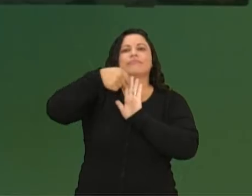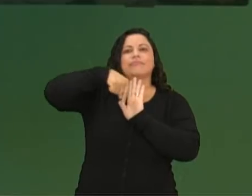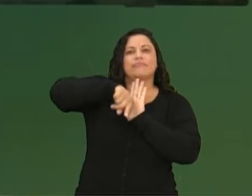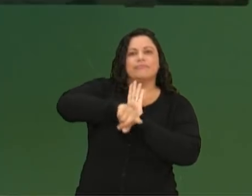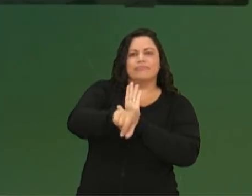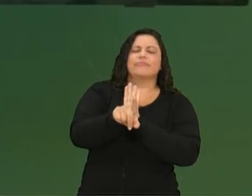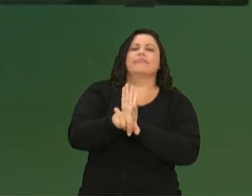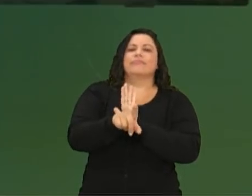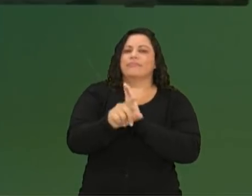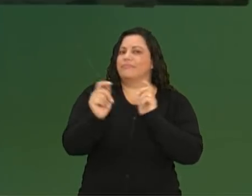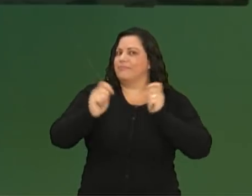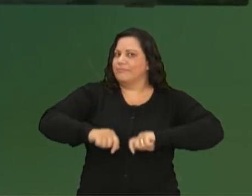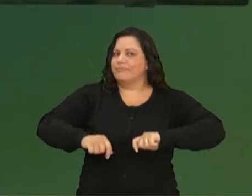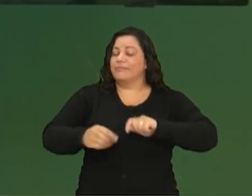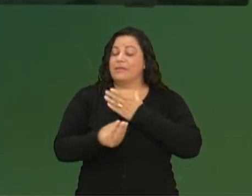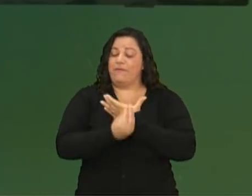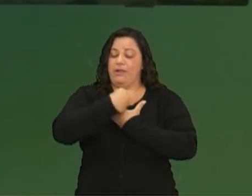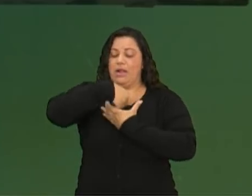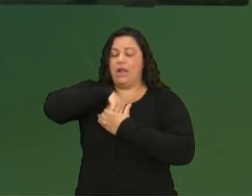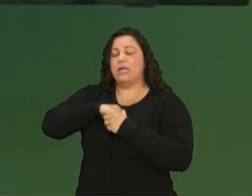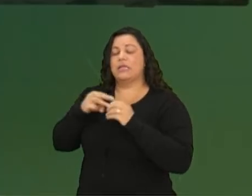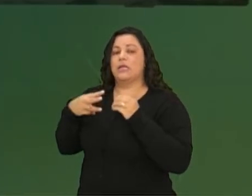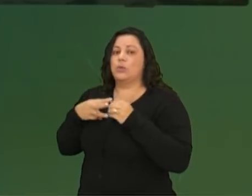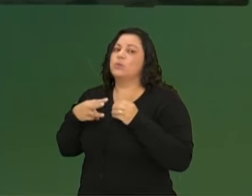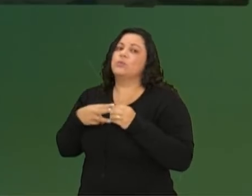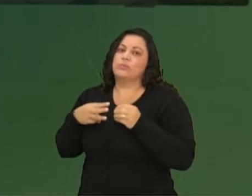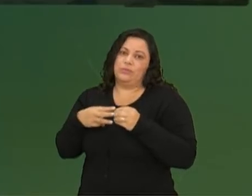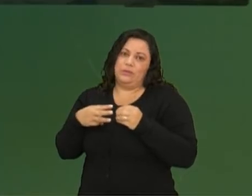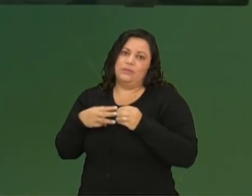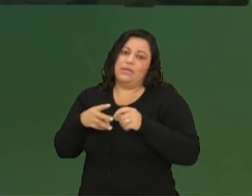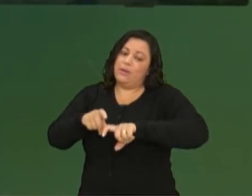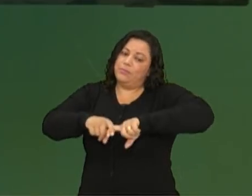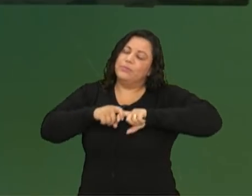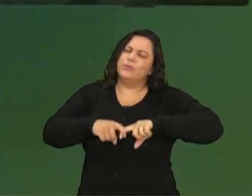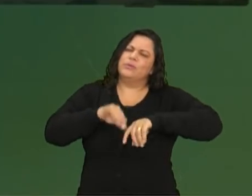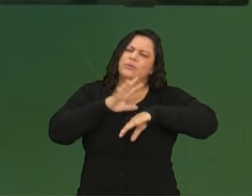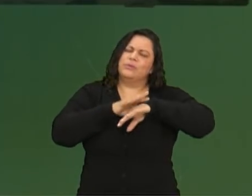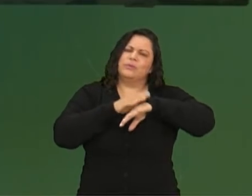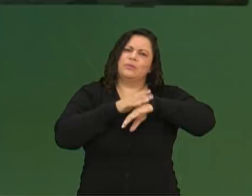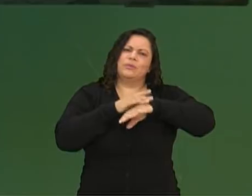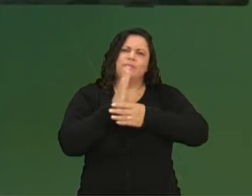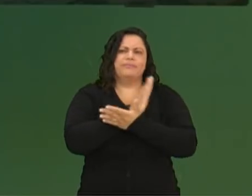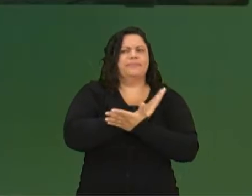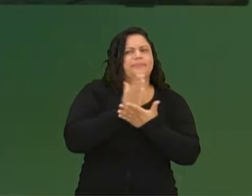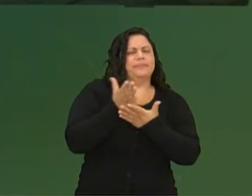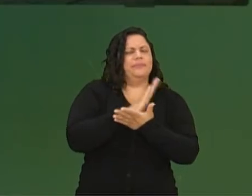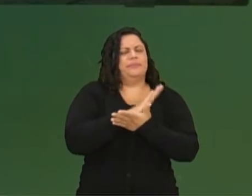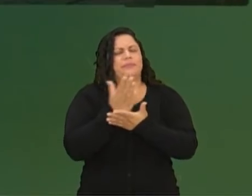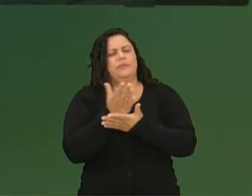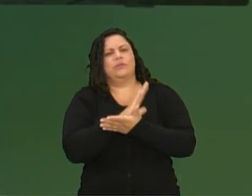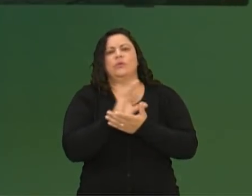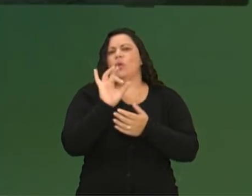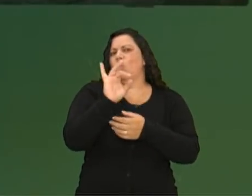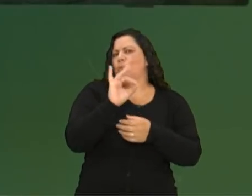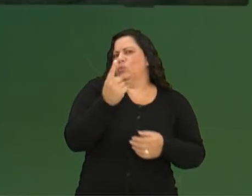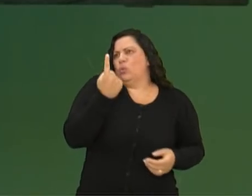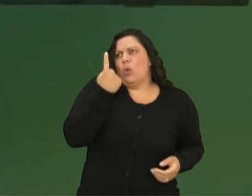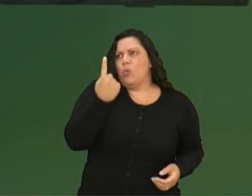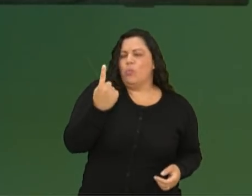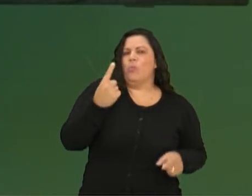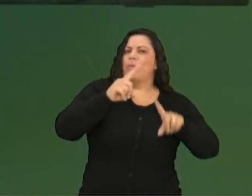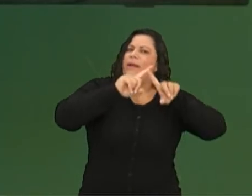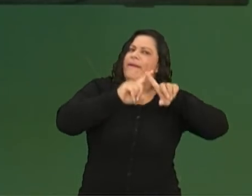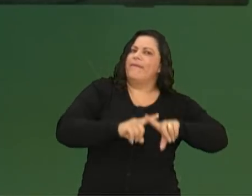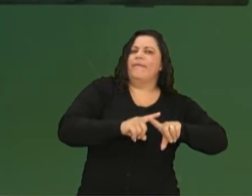ficam guardados nas nossas células, tá? Por isso que algumas doenças a gente só pega uma única vez na vida, porque eles ficam